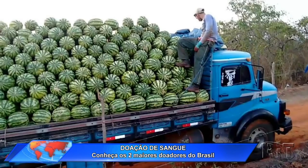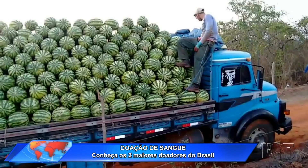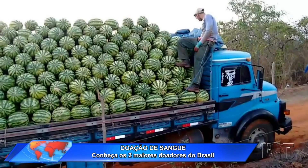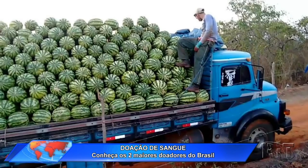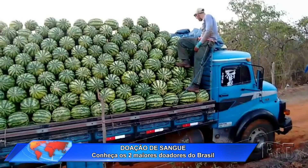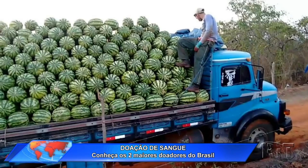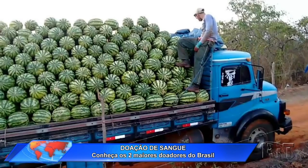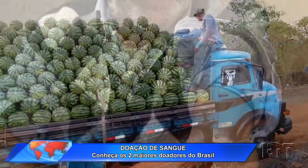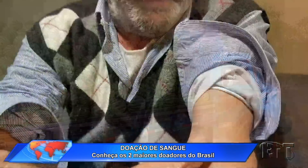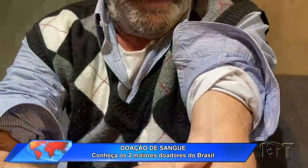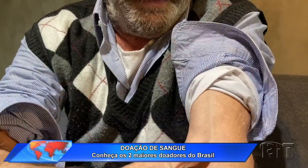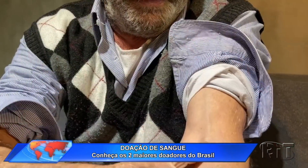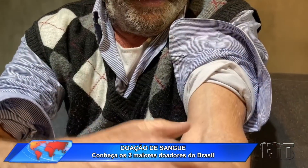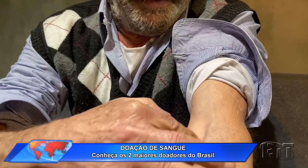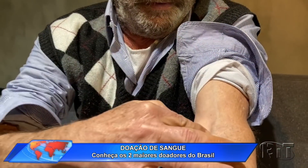salvou, isso é graça a você.